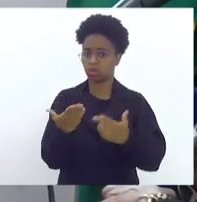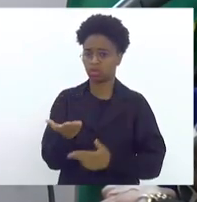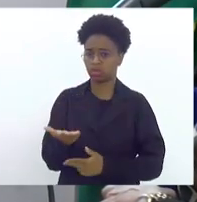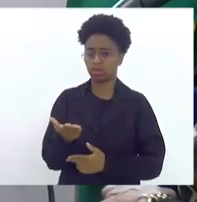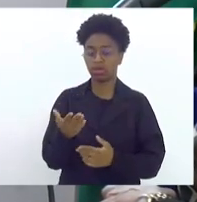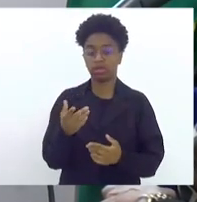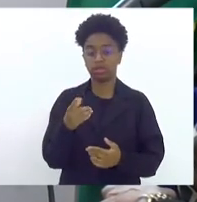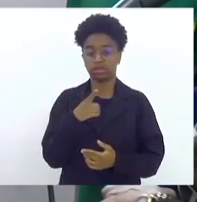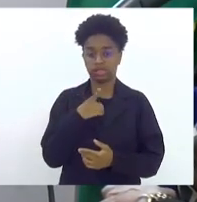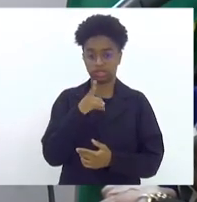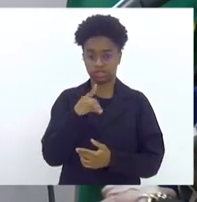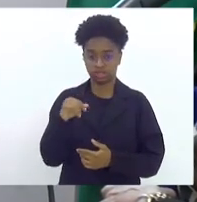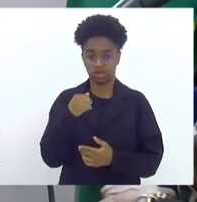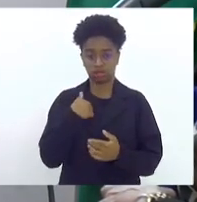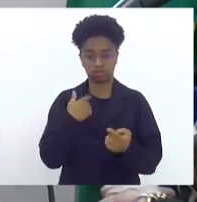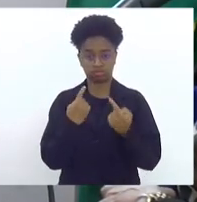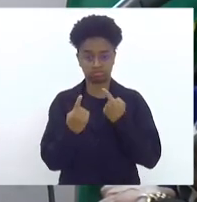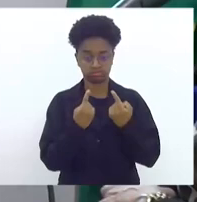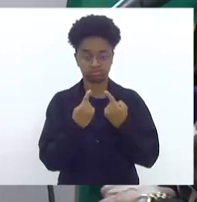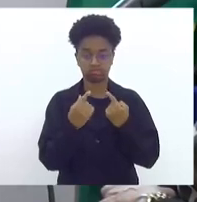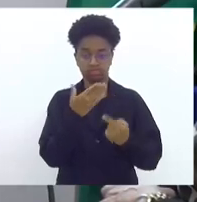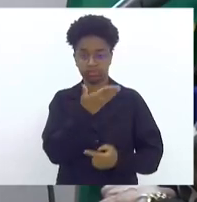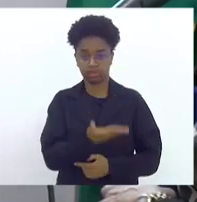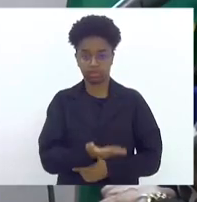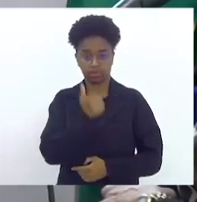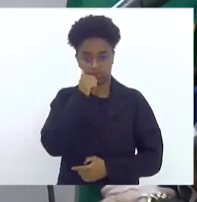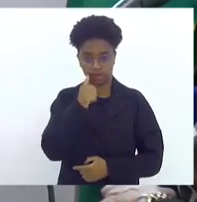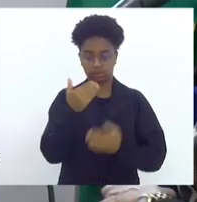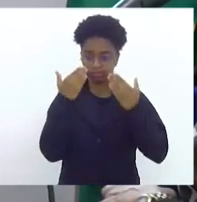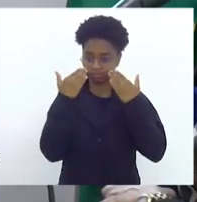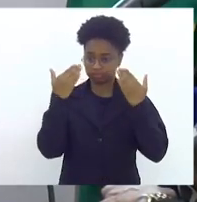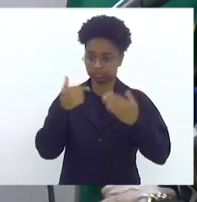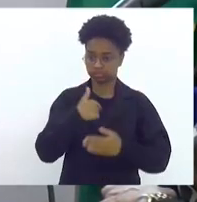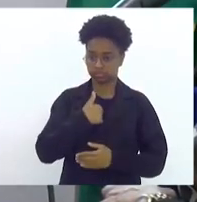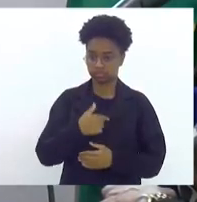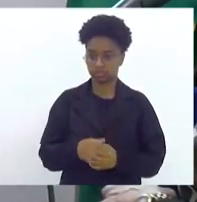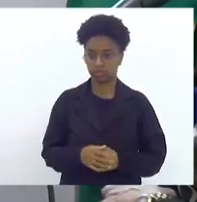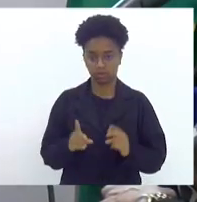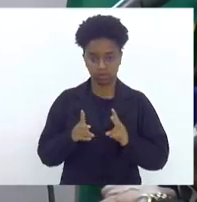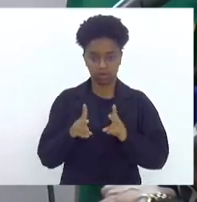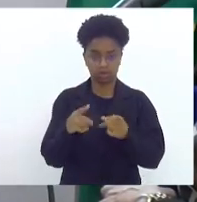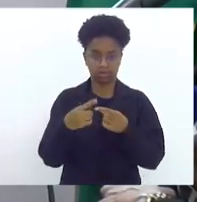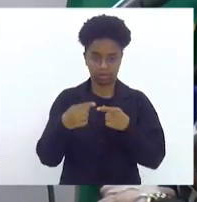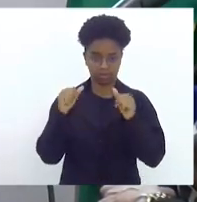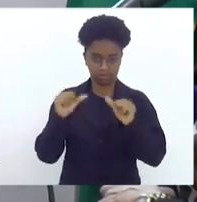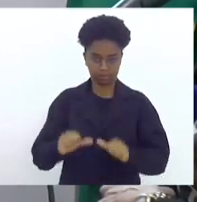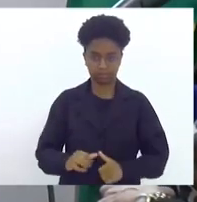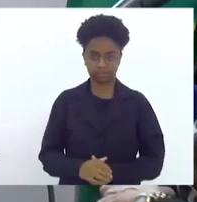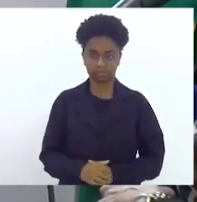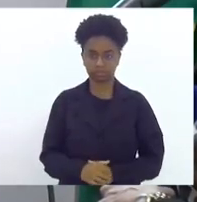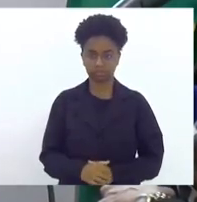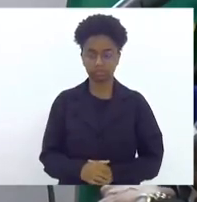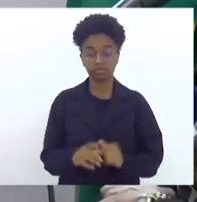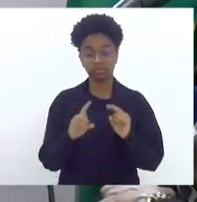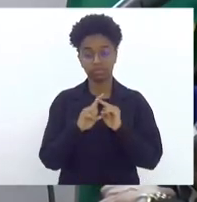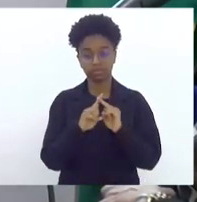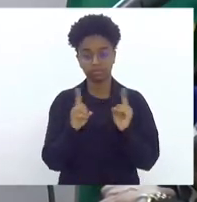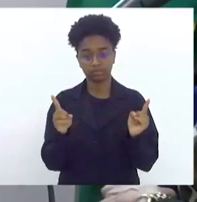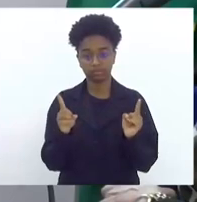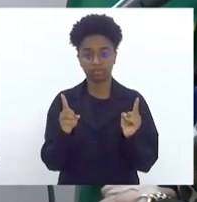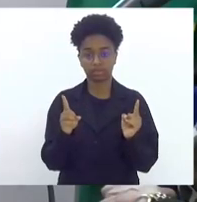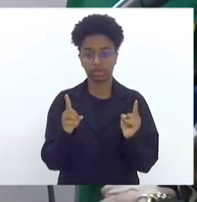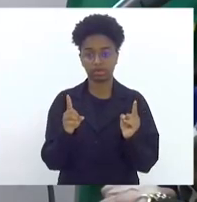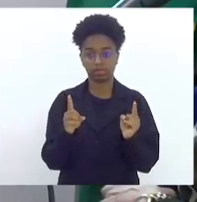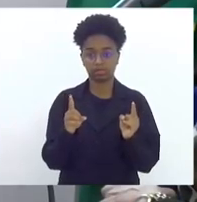eu fui Esporte desse jeito tá continuando que a fala fica pior mas é que